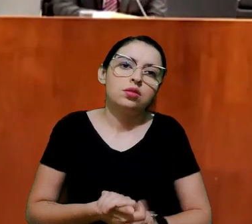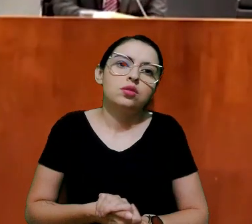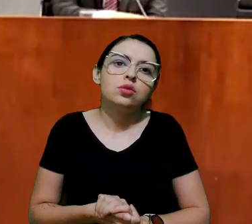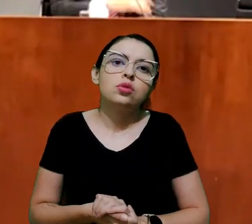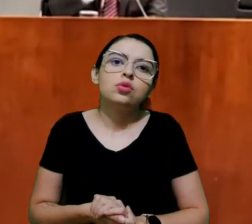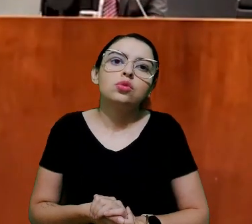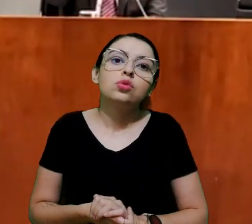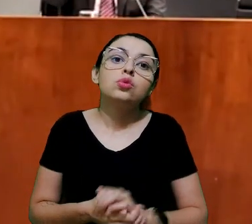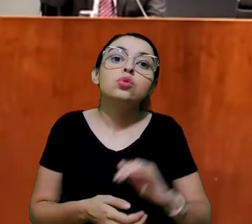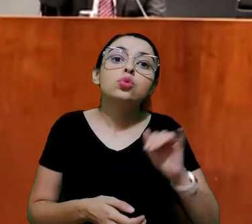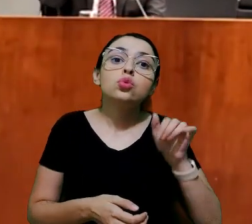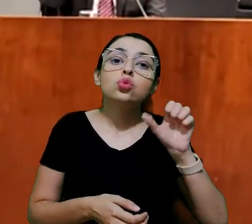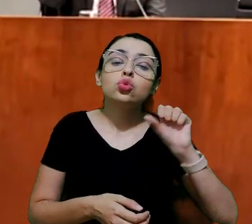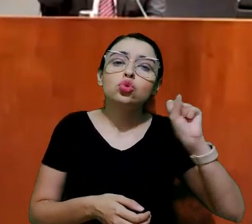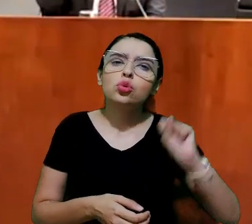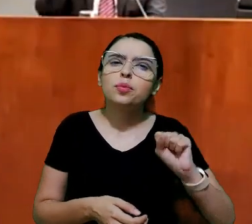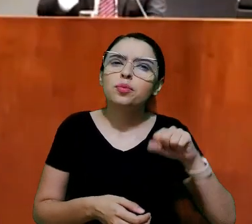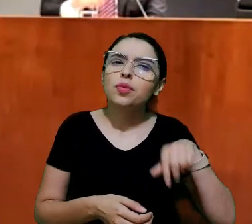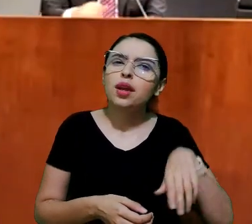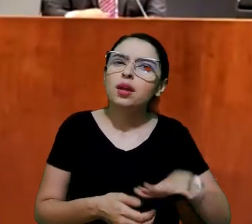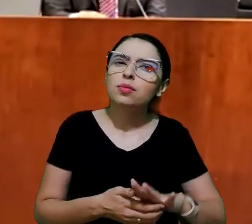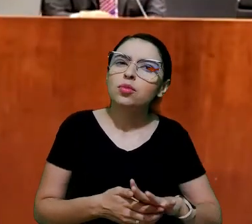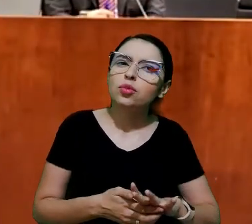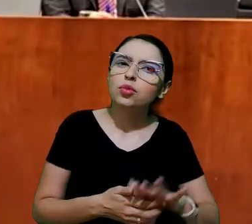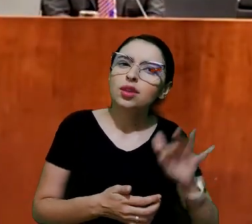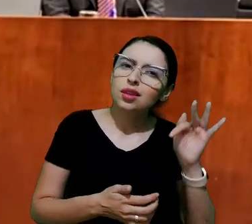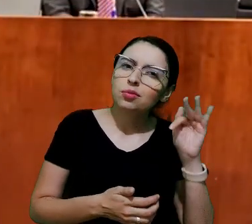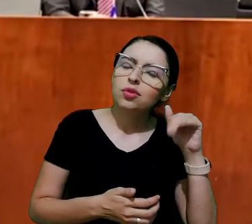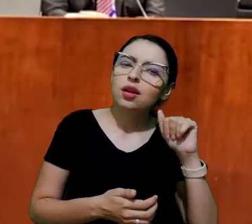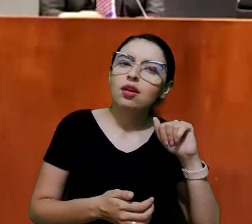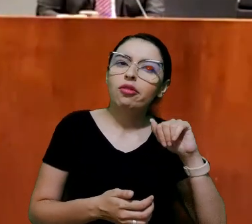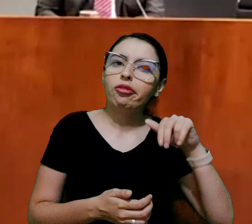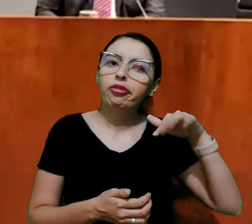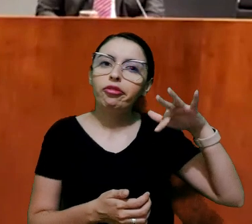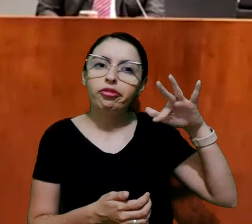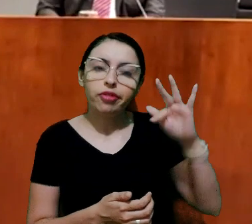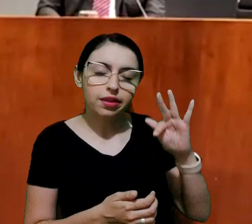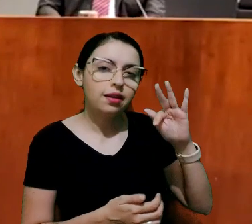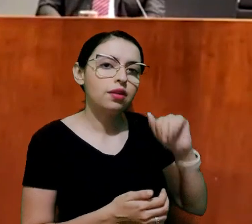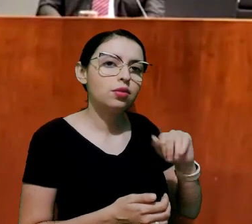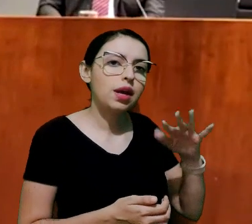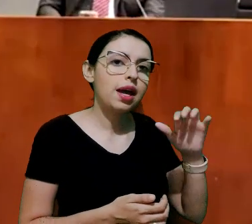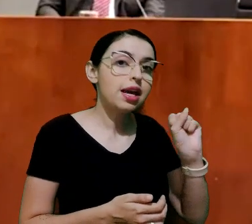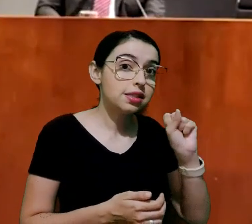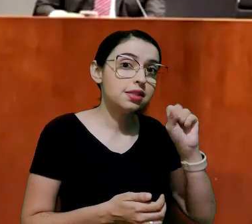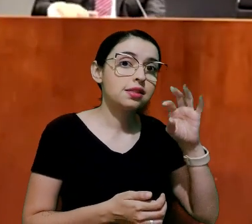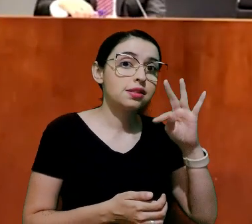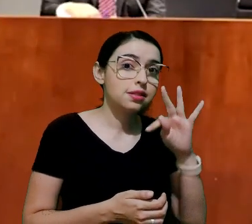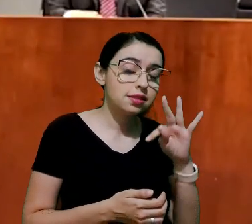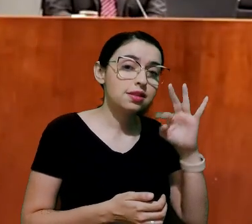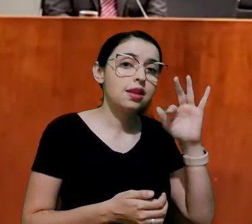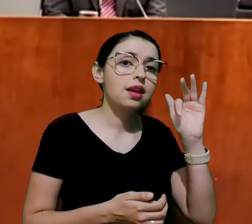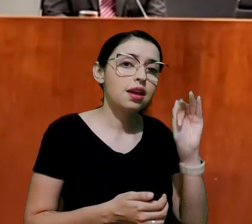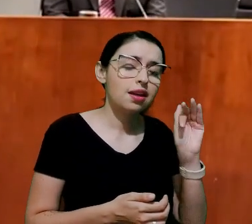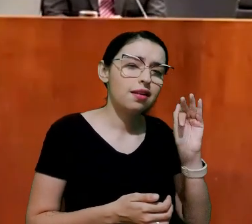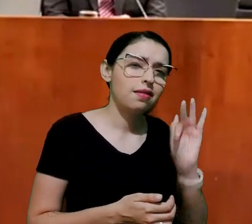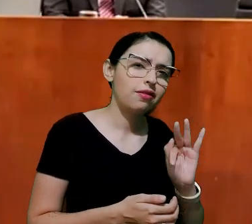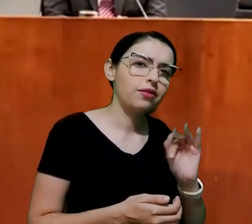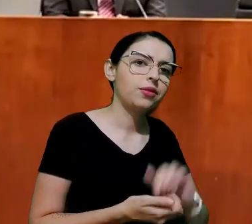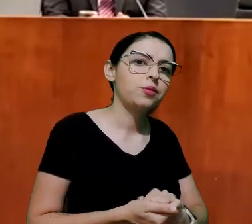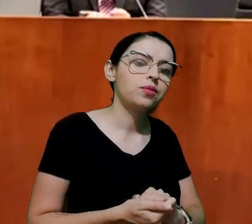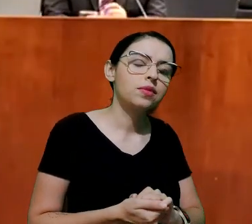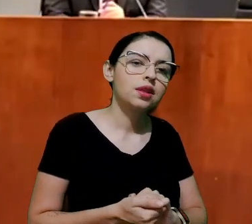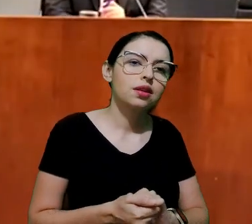Tribunal Federal, colocando na ordem de vocação hereditária, mas não guindando a condição de herdeiro necessário, trazendo uma confusão ainda jurídica,